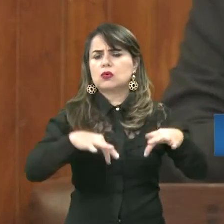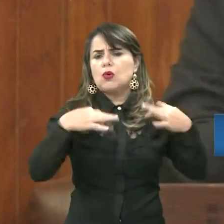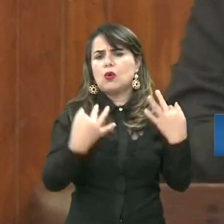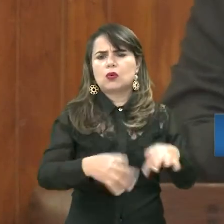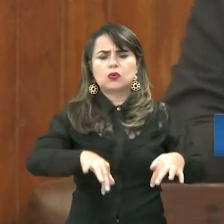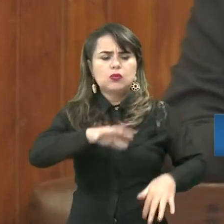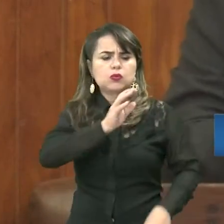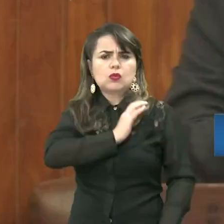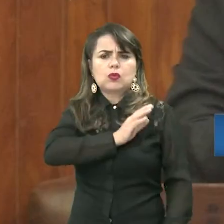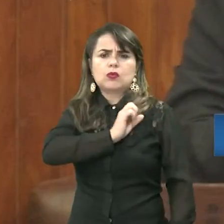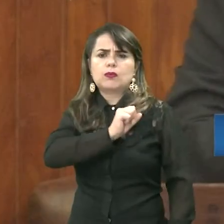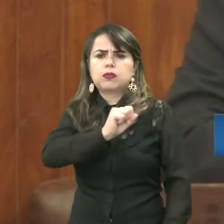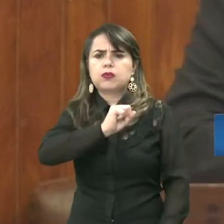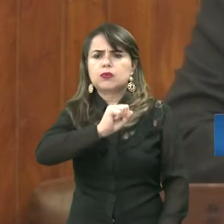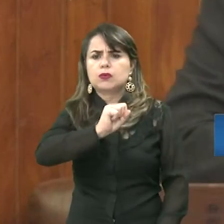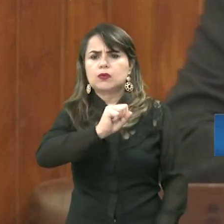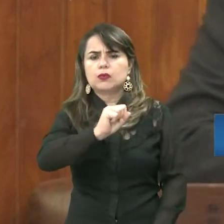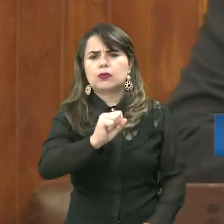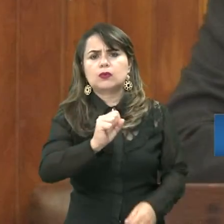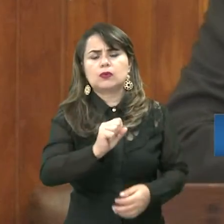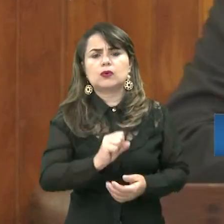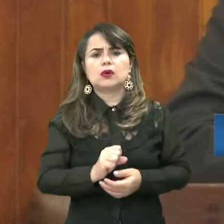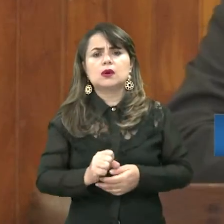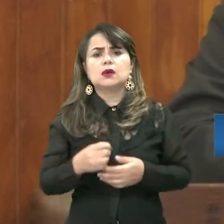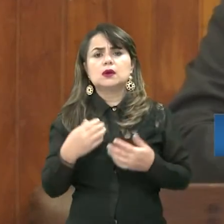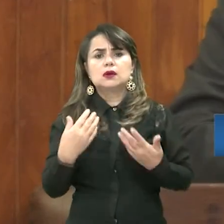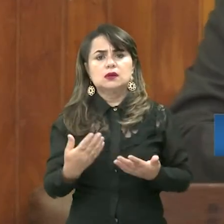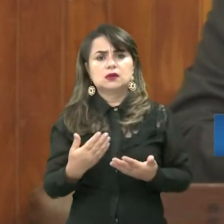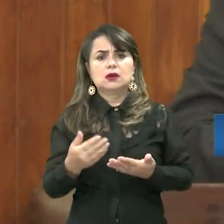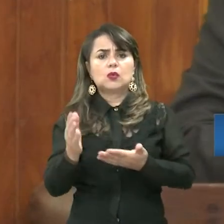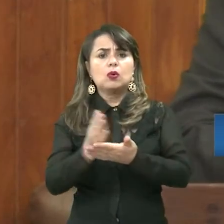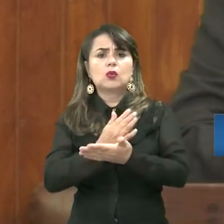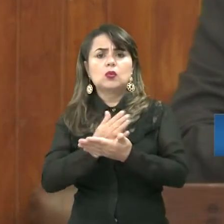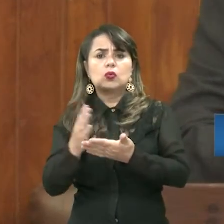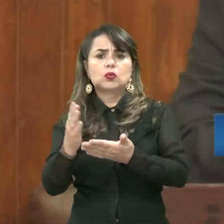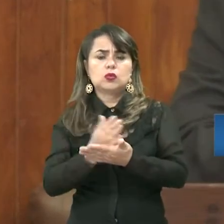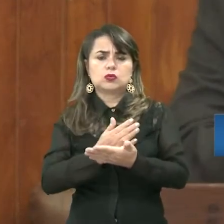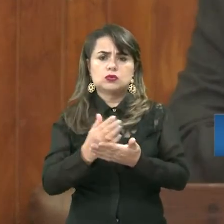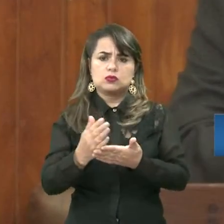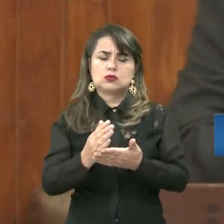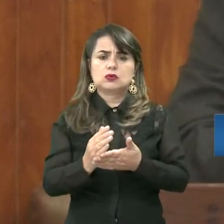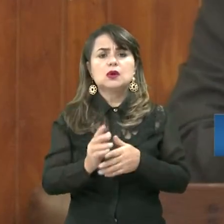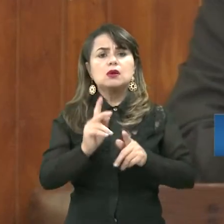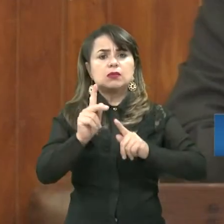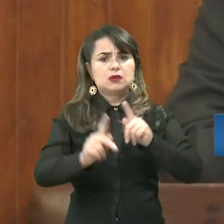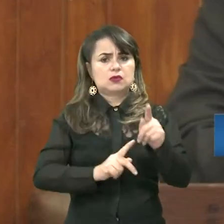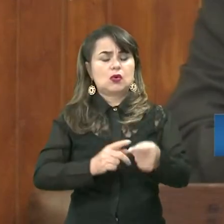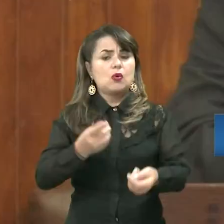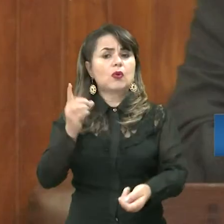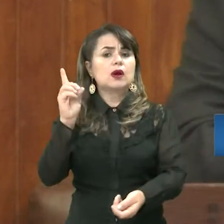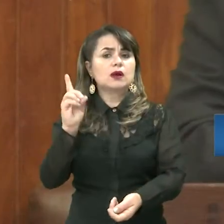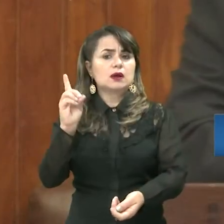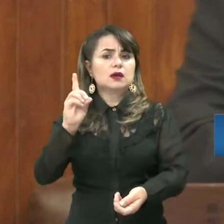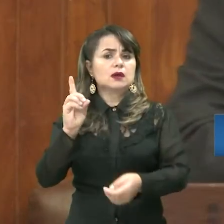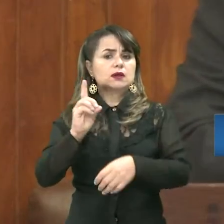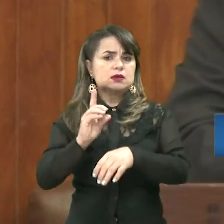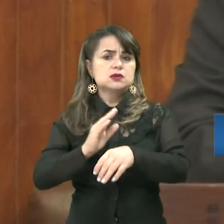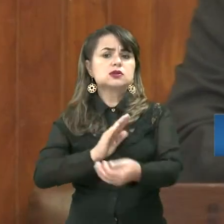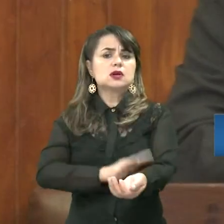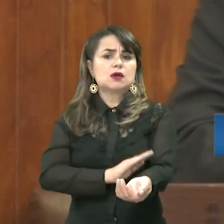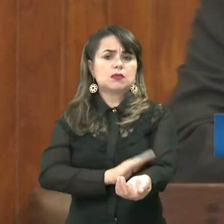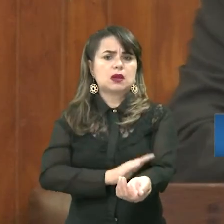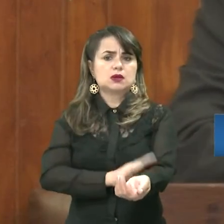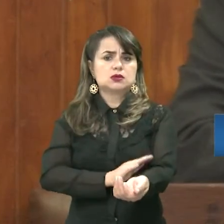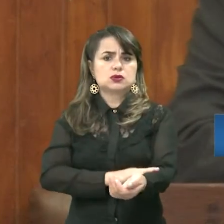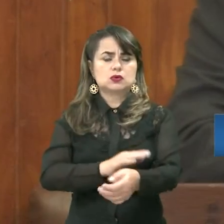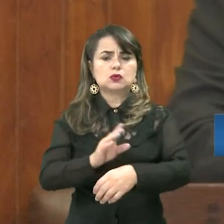palpitações cardíacas e alguns até desenvolvem até o diabetes. Então essa é a